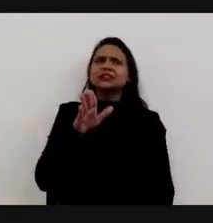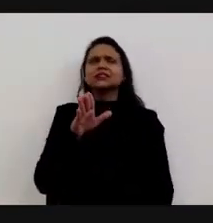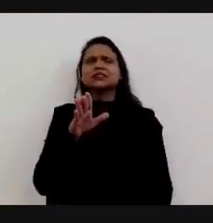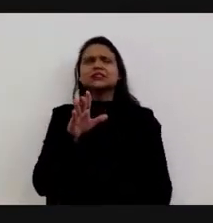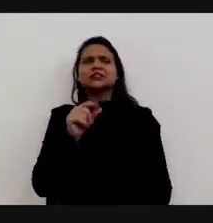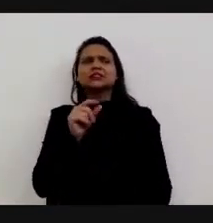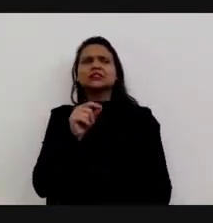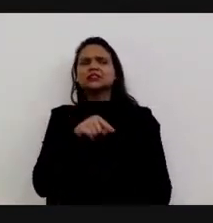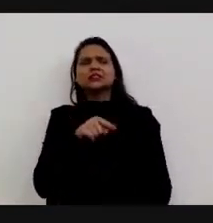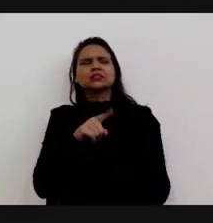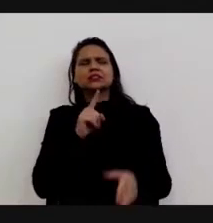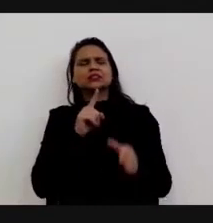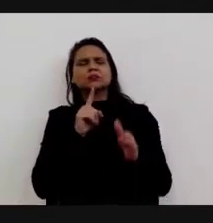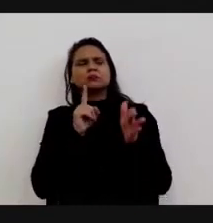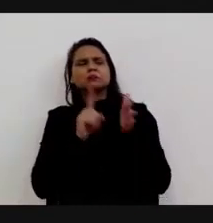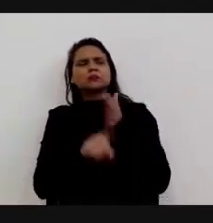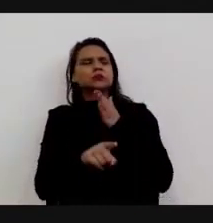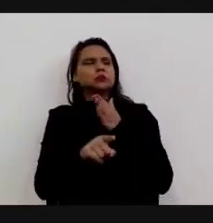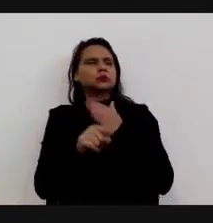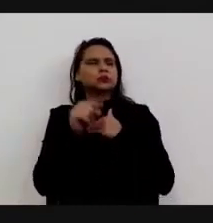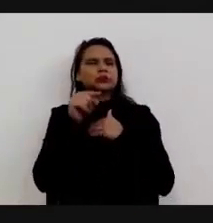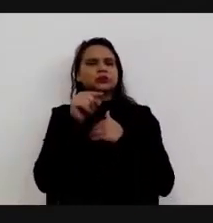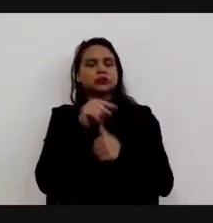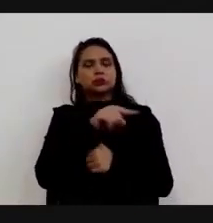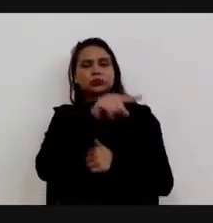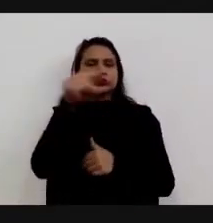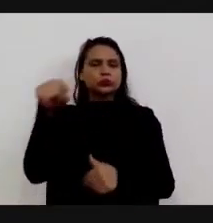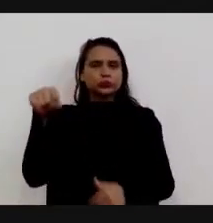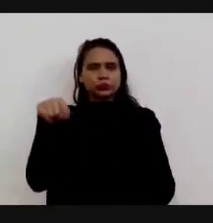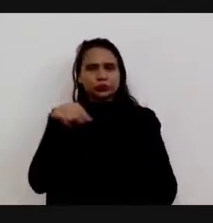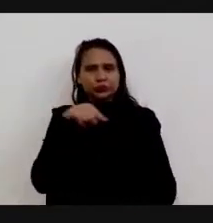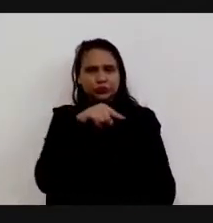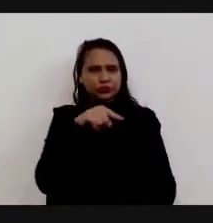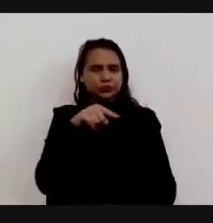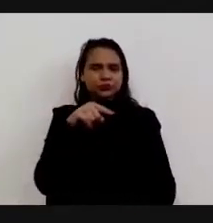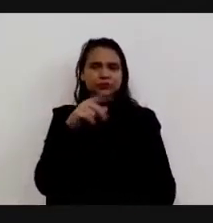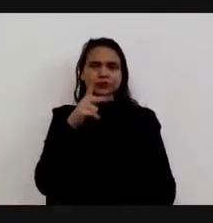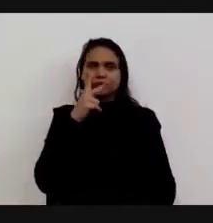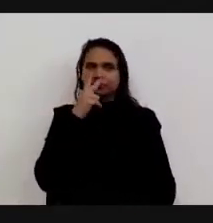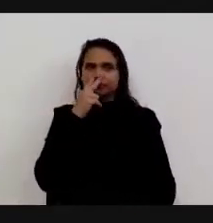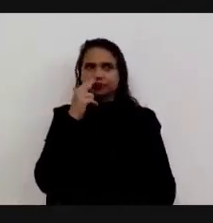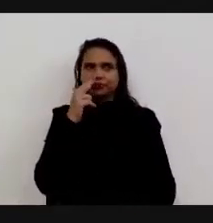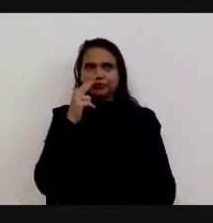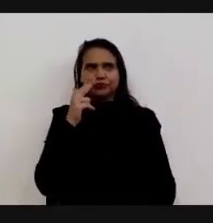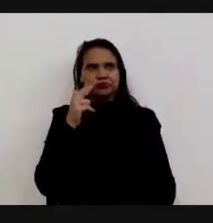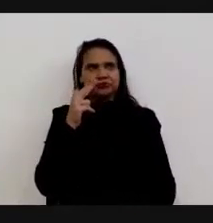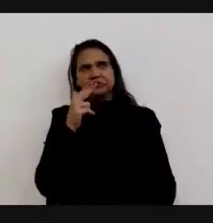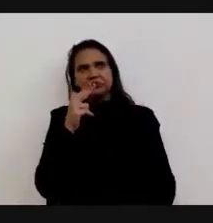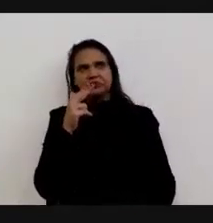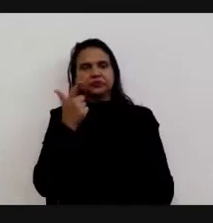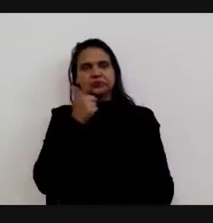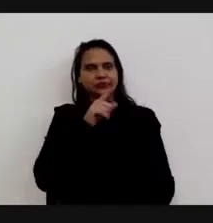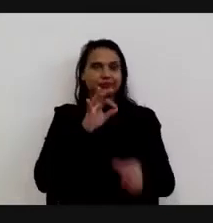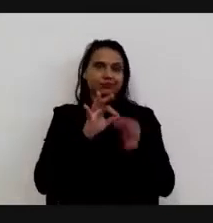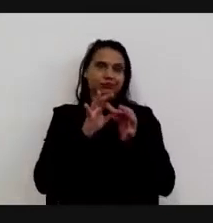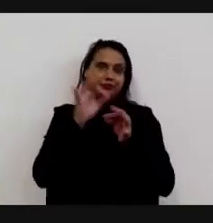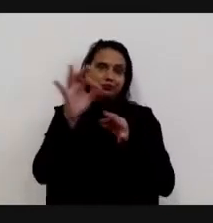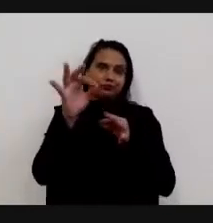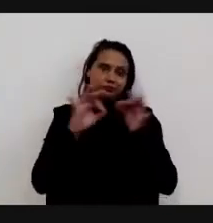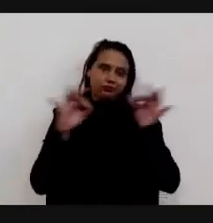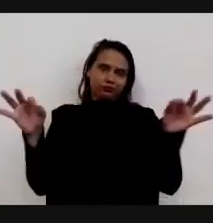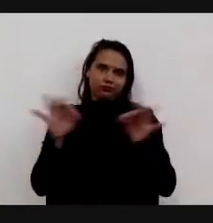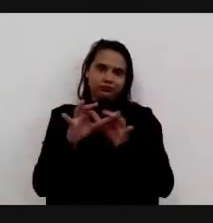questionamento se realmente esse cenário. Eu não consegui, não fazia parte do escopo do meu estudo, eu não consegui mensurar, mas eu